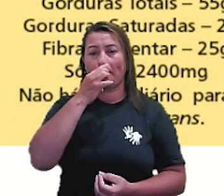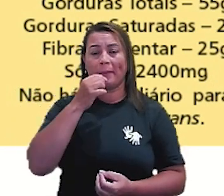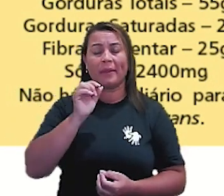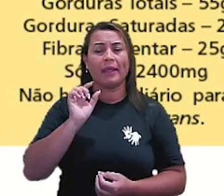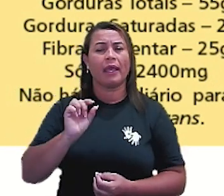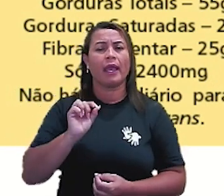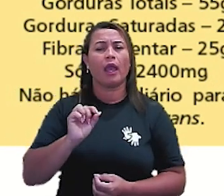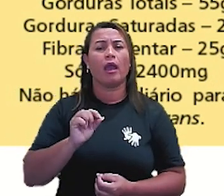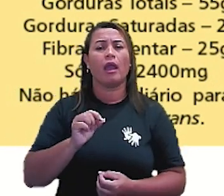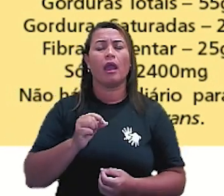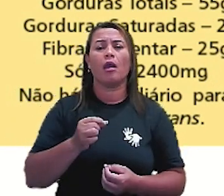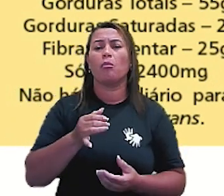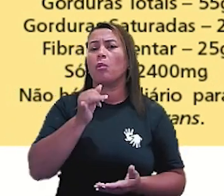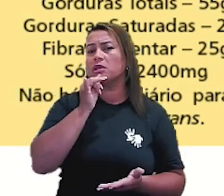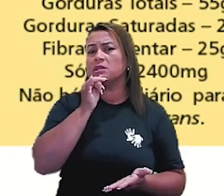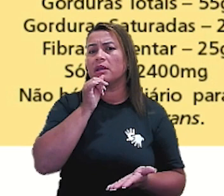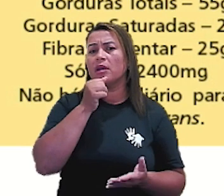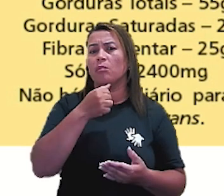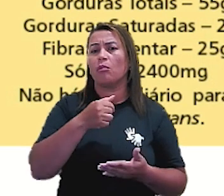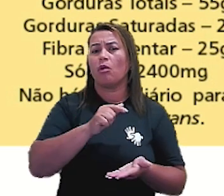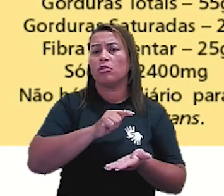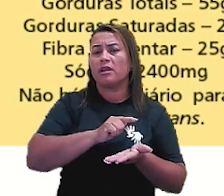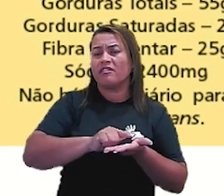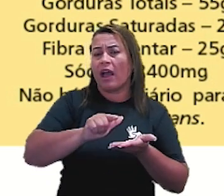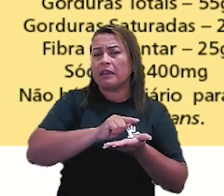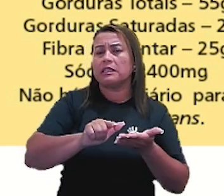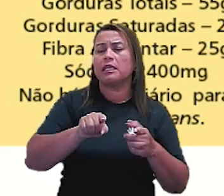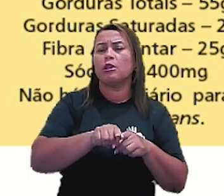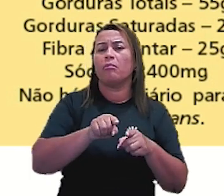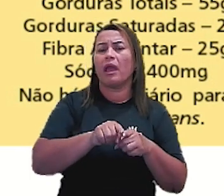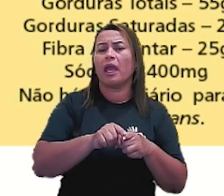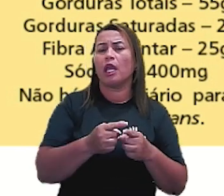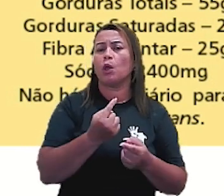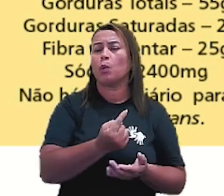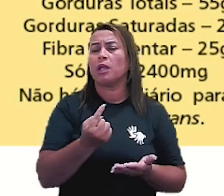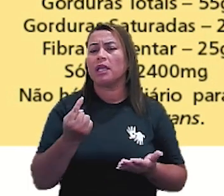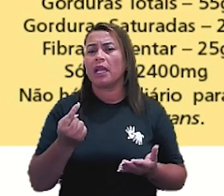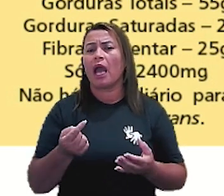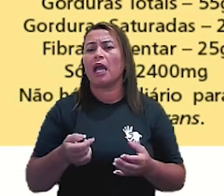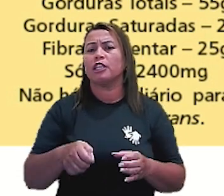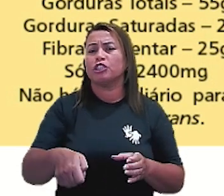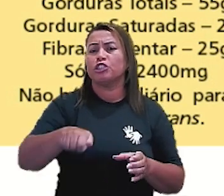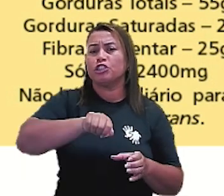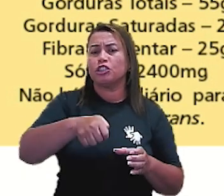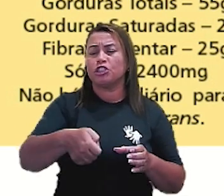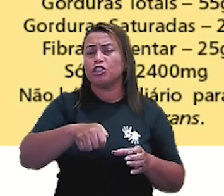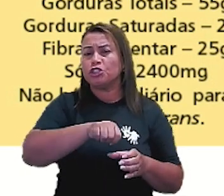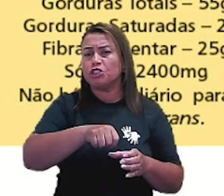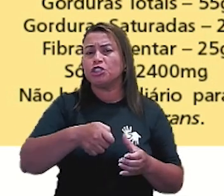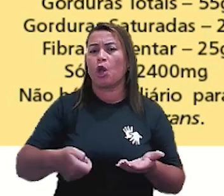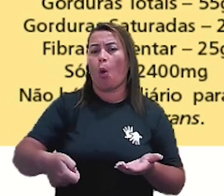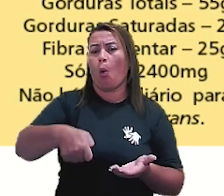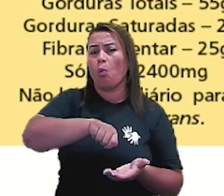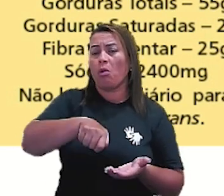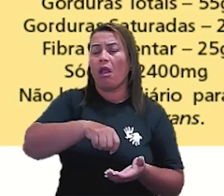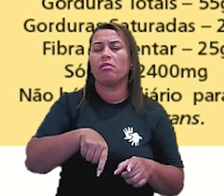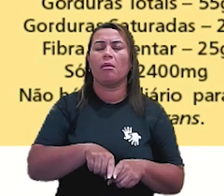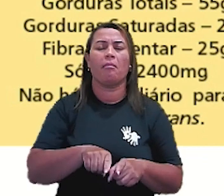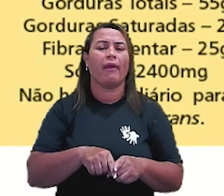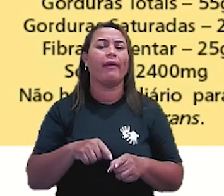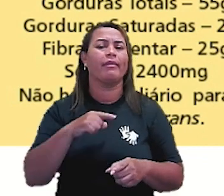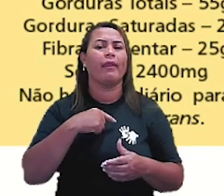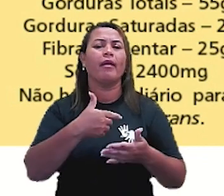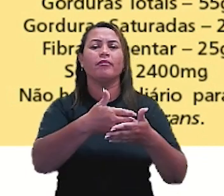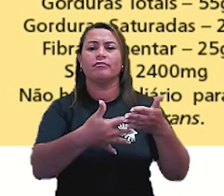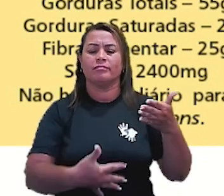produto é em fatia, em unidade, em xícaras, em colher, do que em gramas e ml. Então, ela sempre se encontra aí do lado da porção, né? Geralmente,